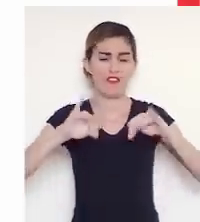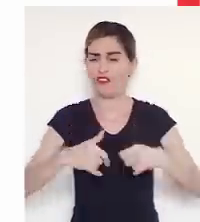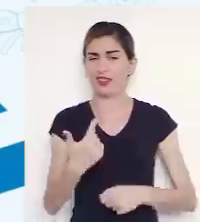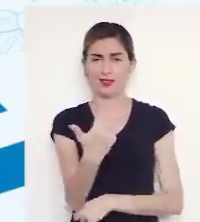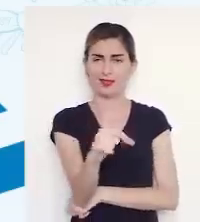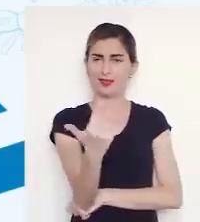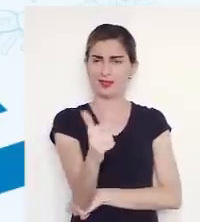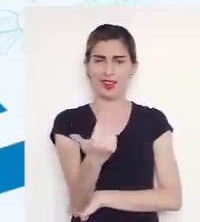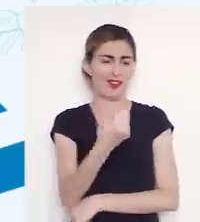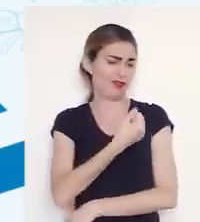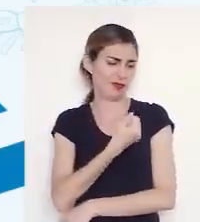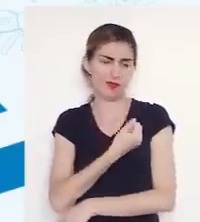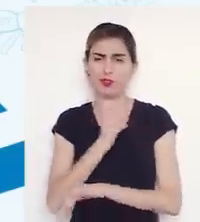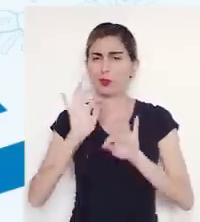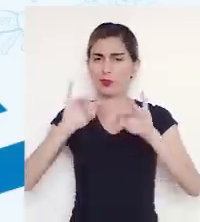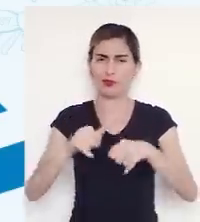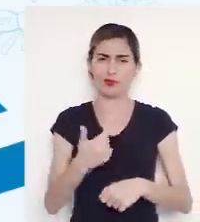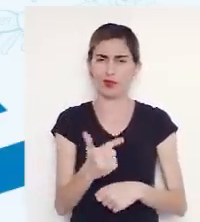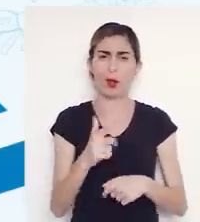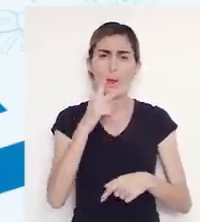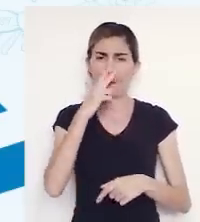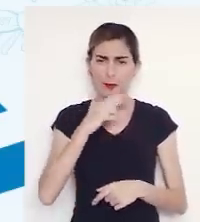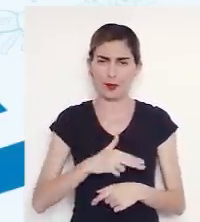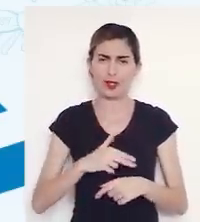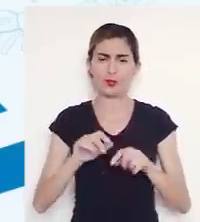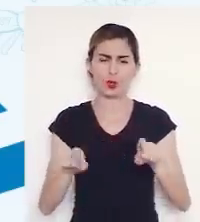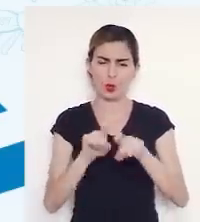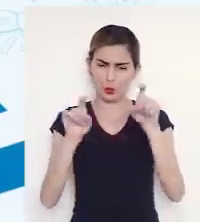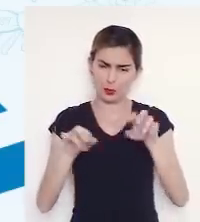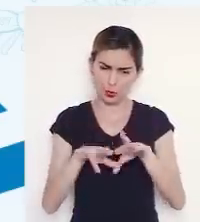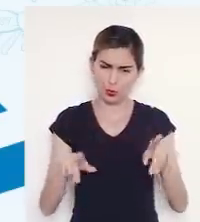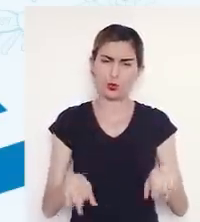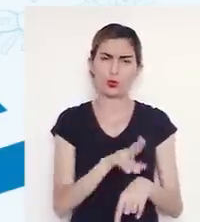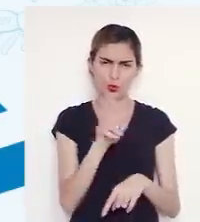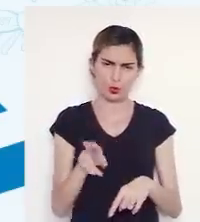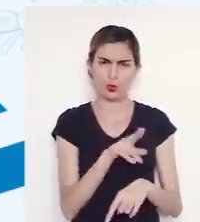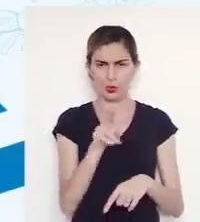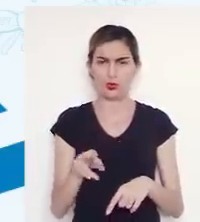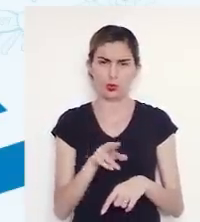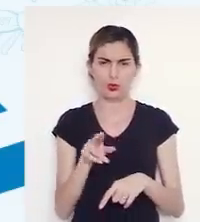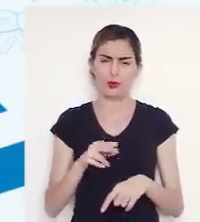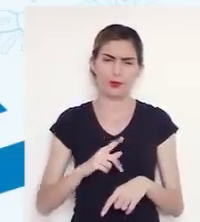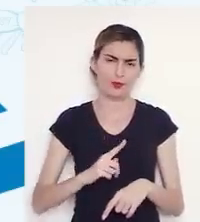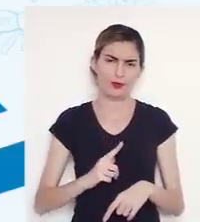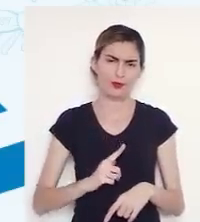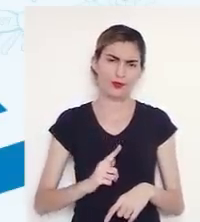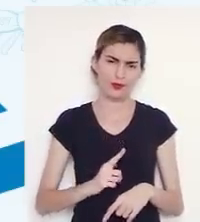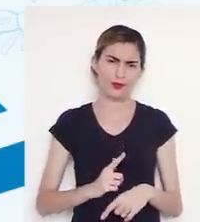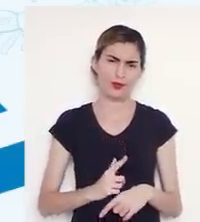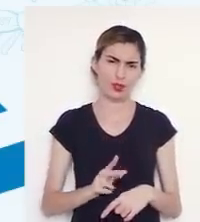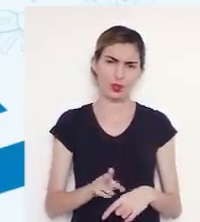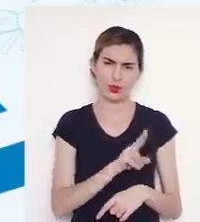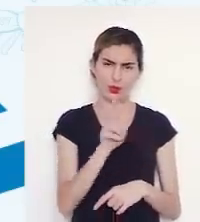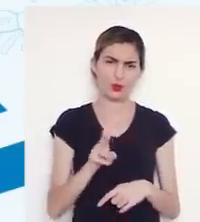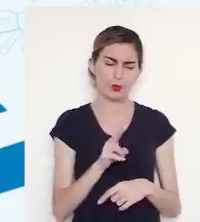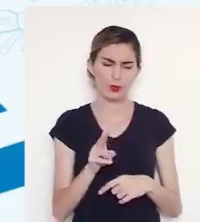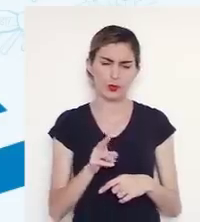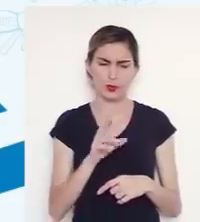fim. Mesmo que potentes computadores sejam utilizados para a obtenção